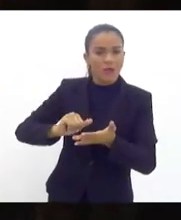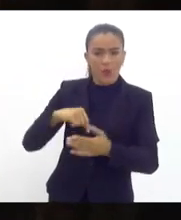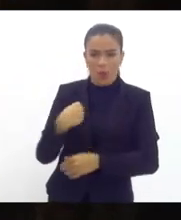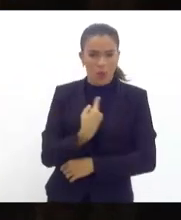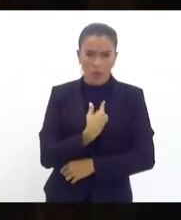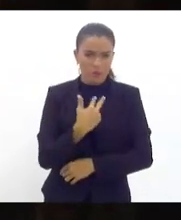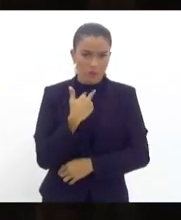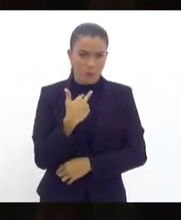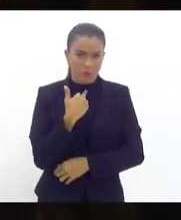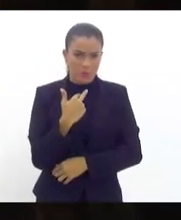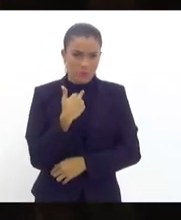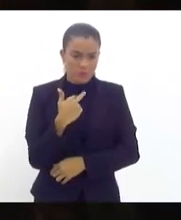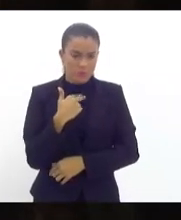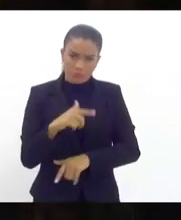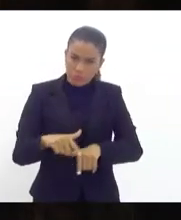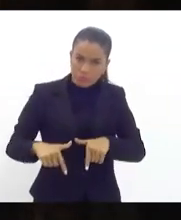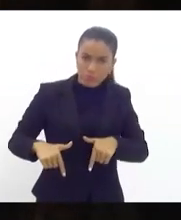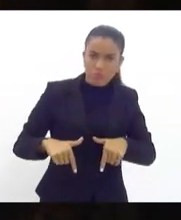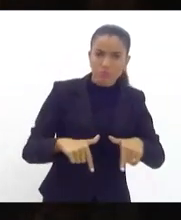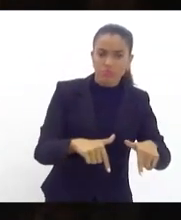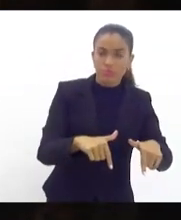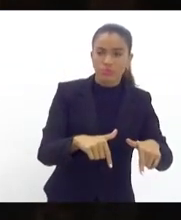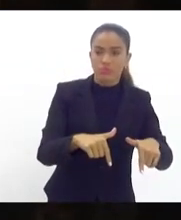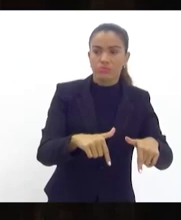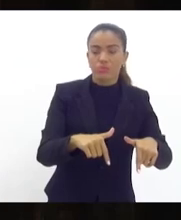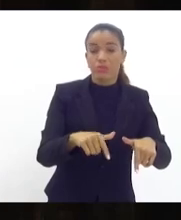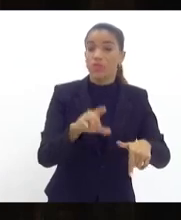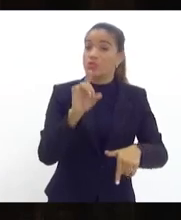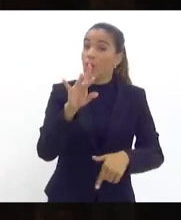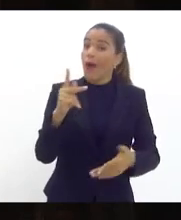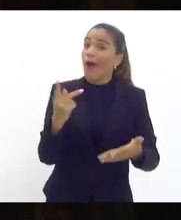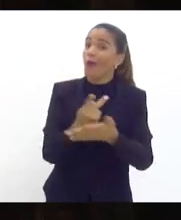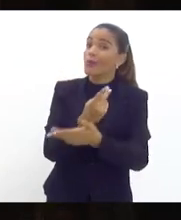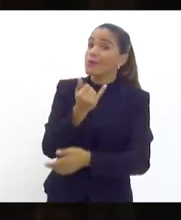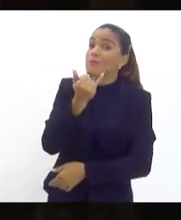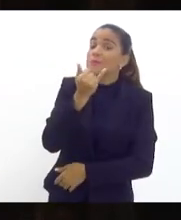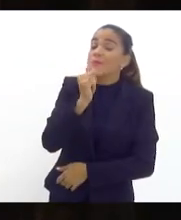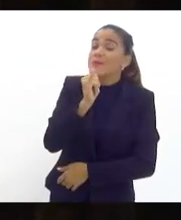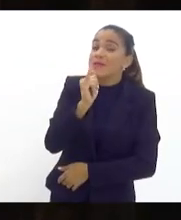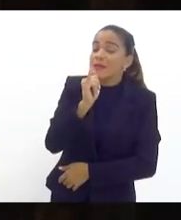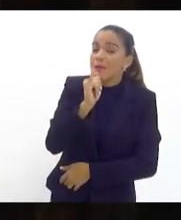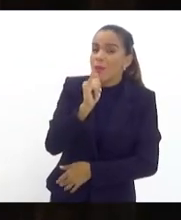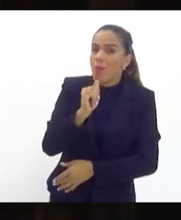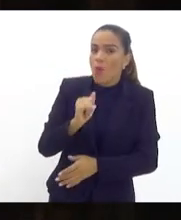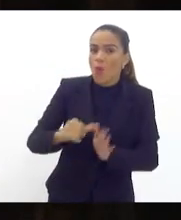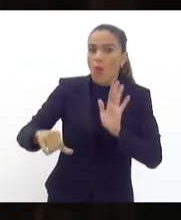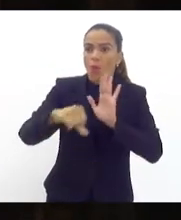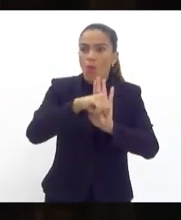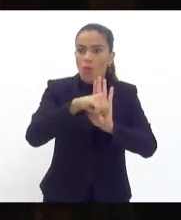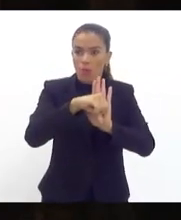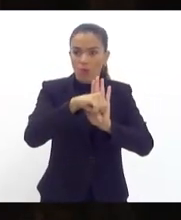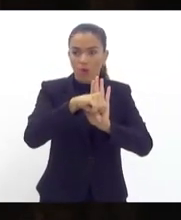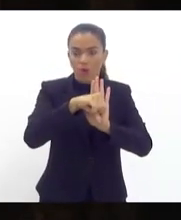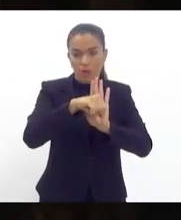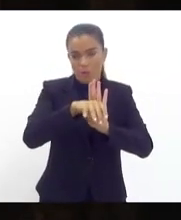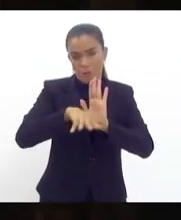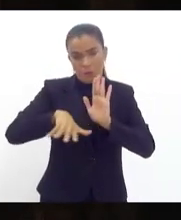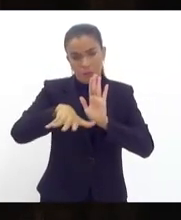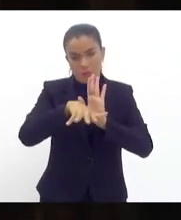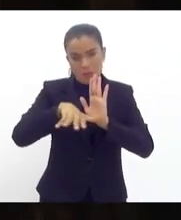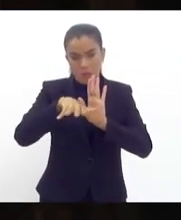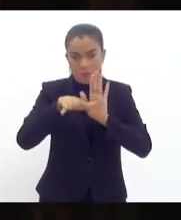não podemos agora atuar A não ser que aconteça um crime Naquele dia naquele numa situação